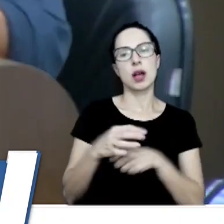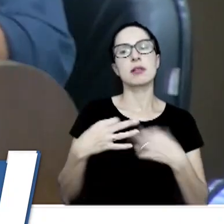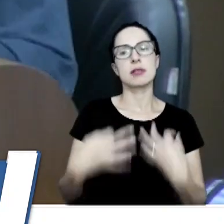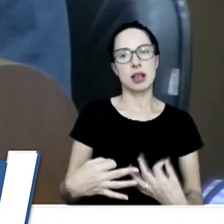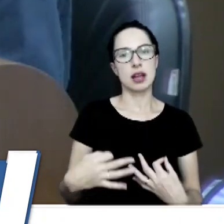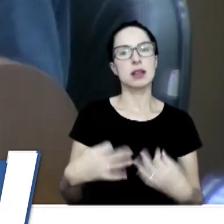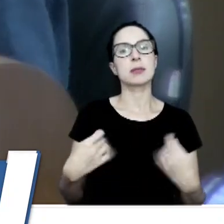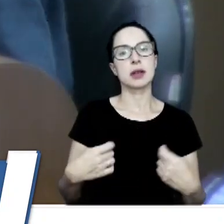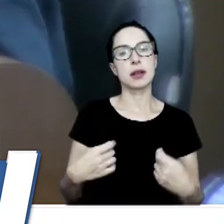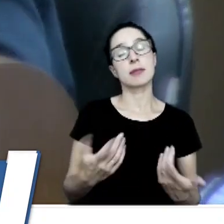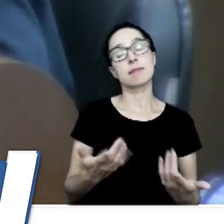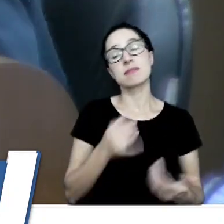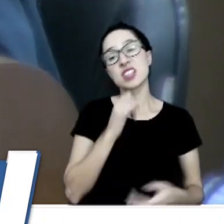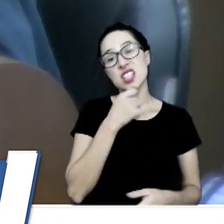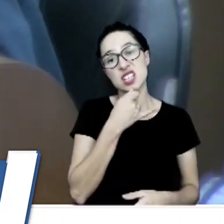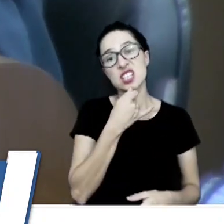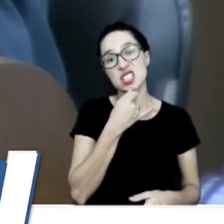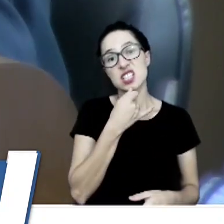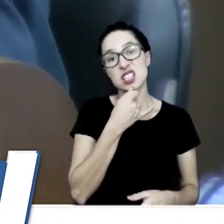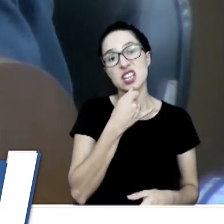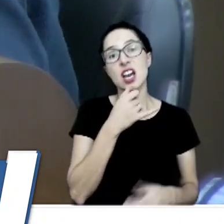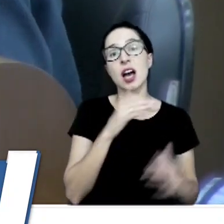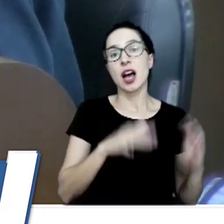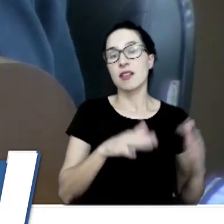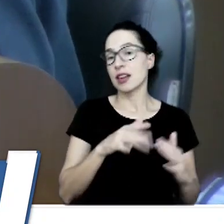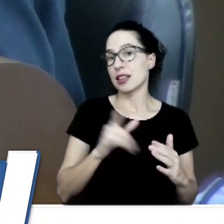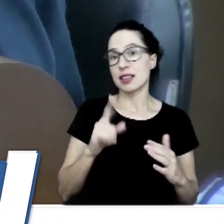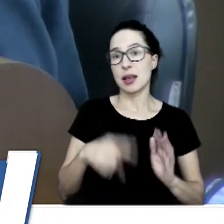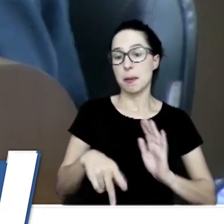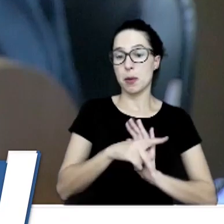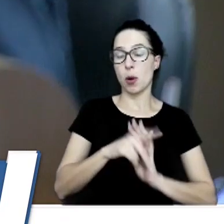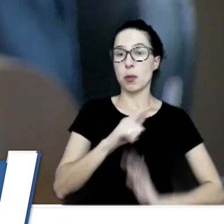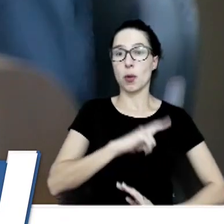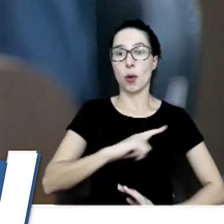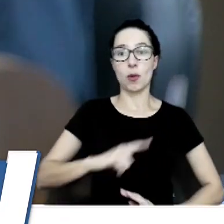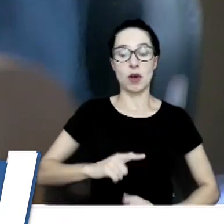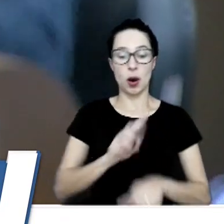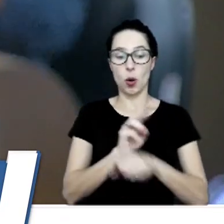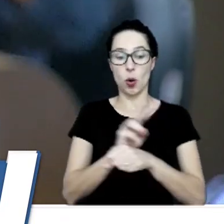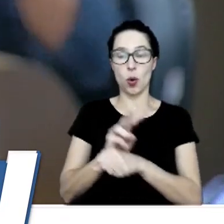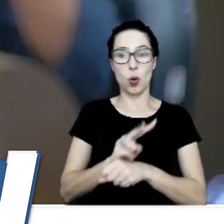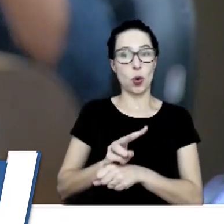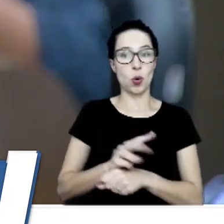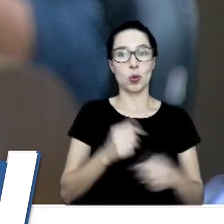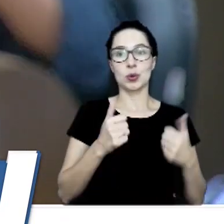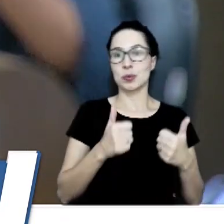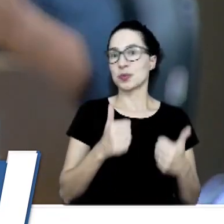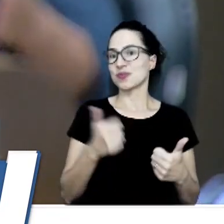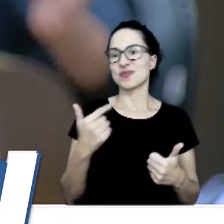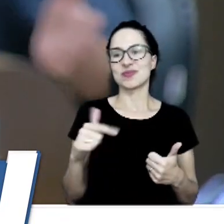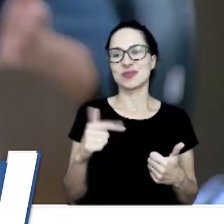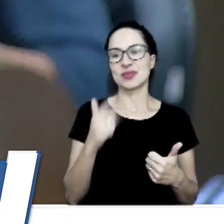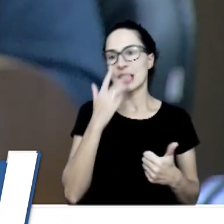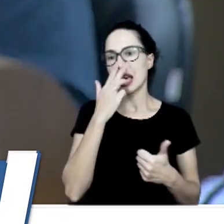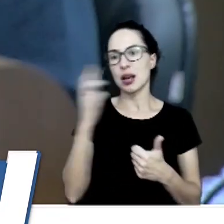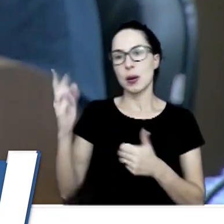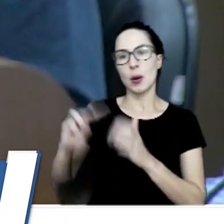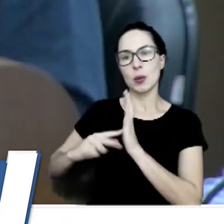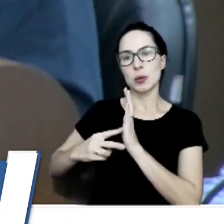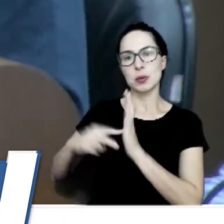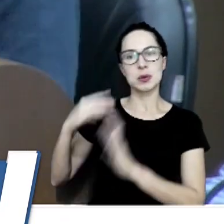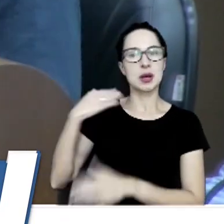muitas entidades com o zelo e com o cuidado que o sindicato dos bancários tem com o patrimônio que é público ali,